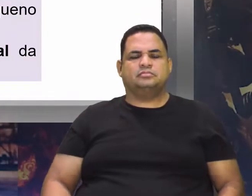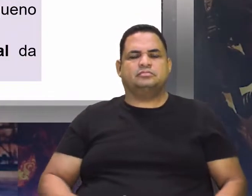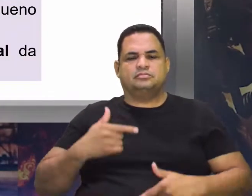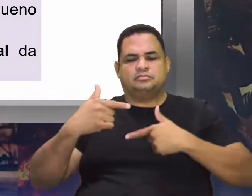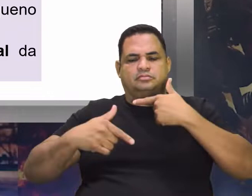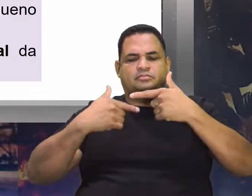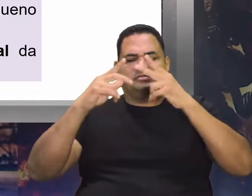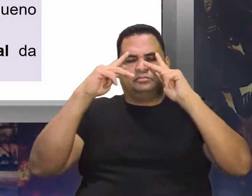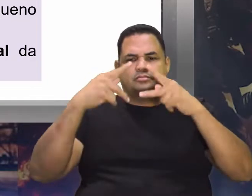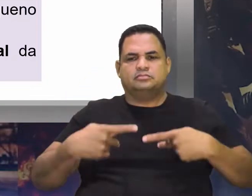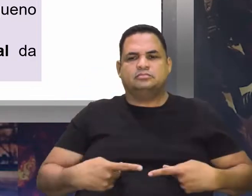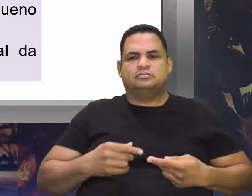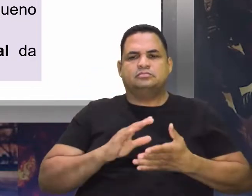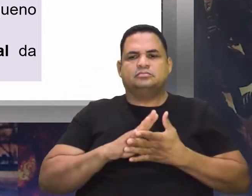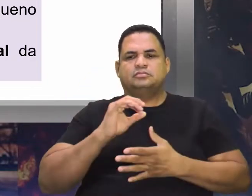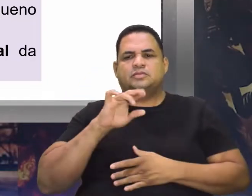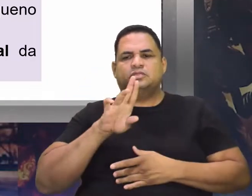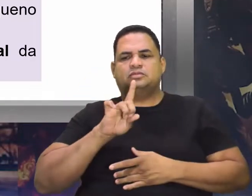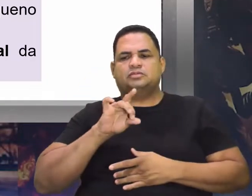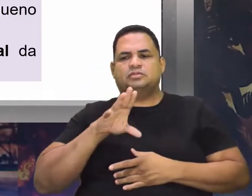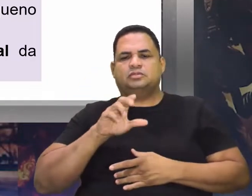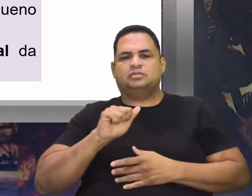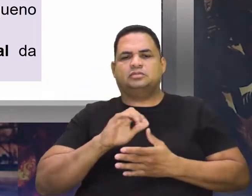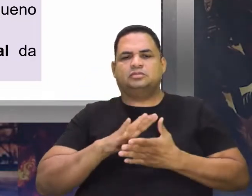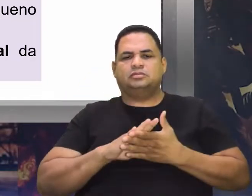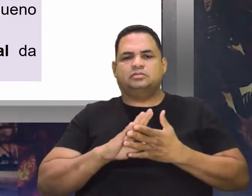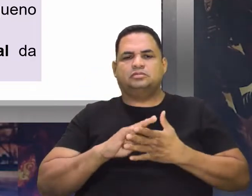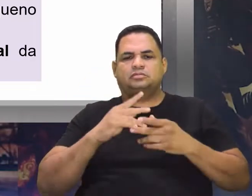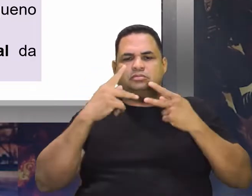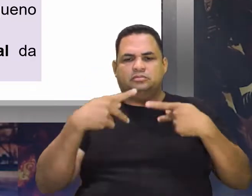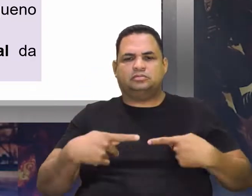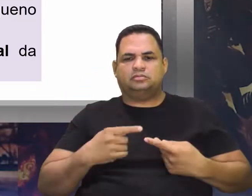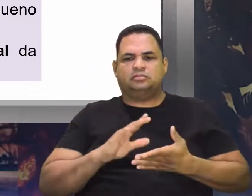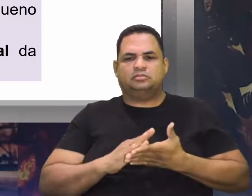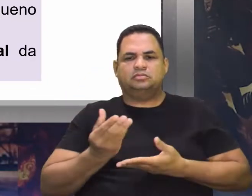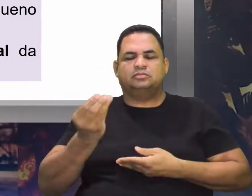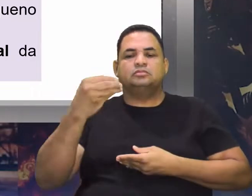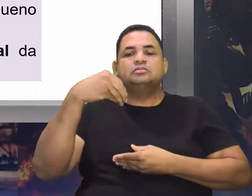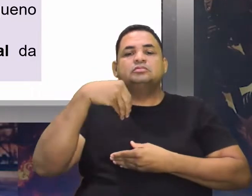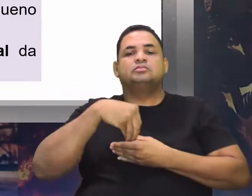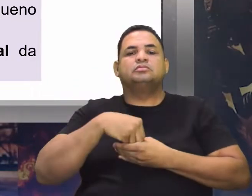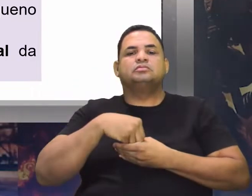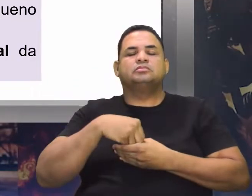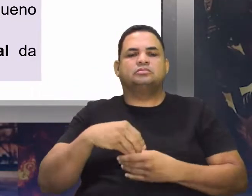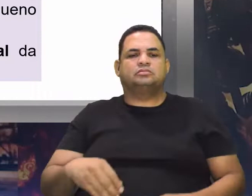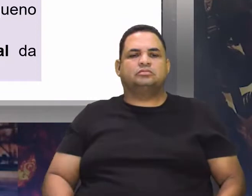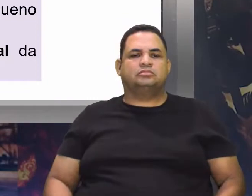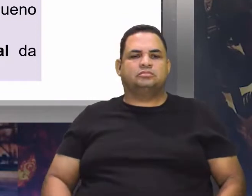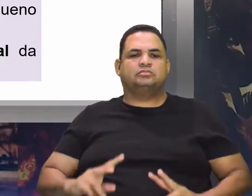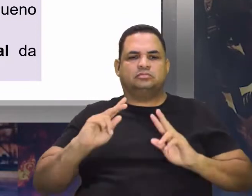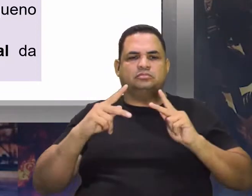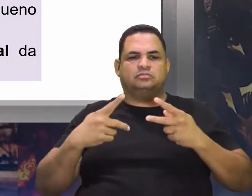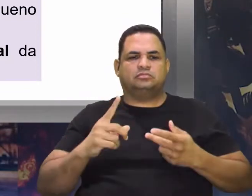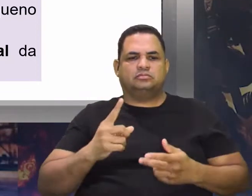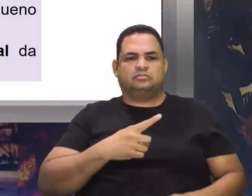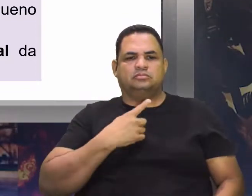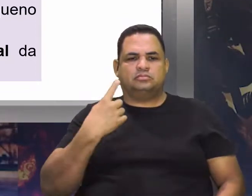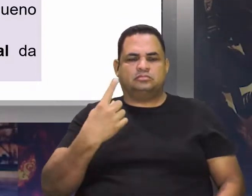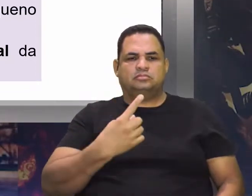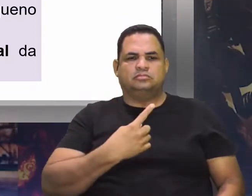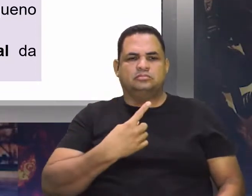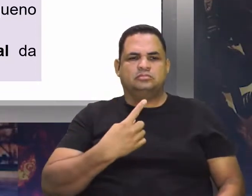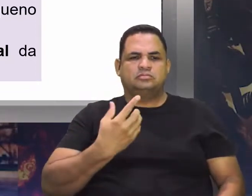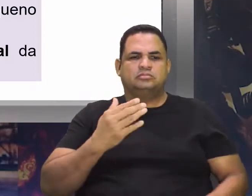A evolução humana, traços gerais. O ser humano faz parte, não se assuste, não que nós